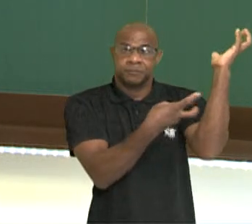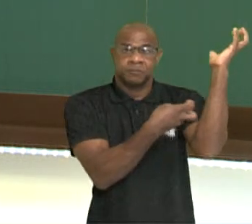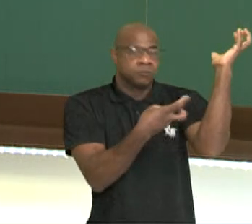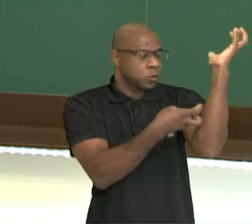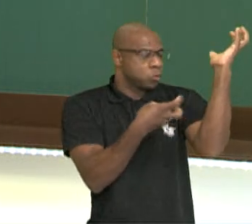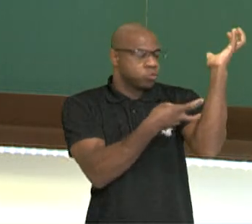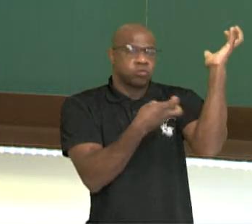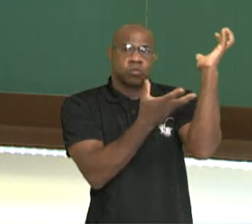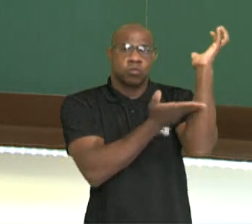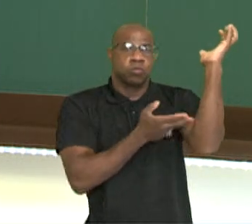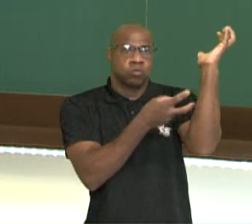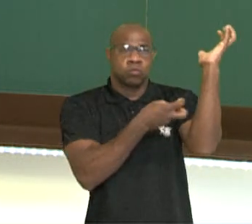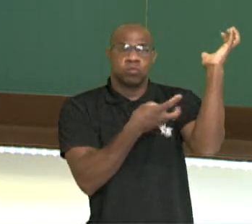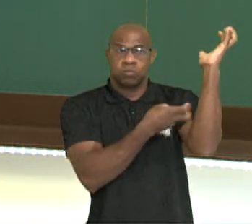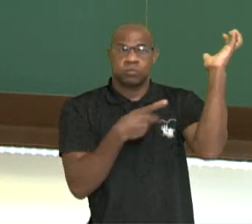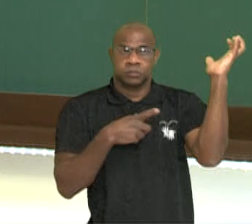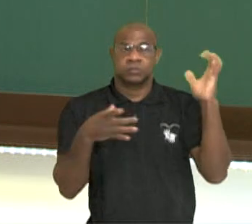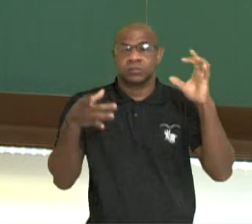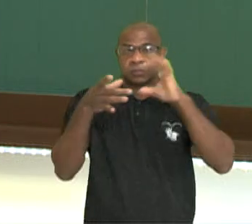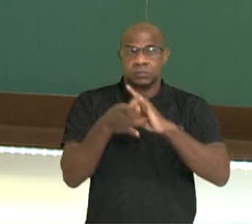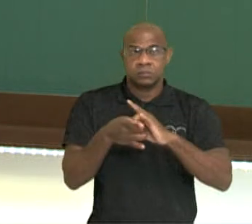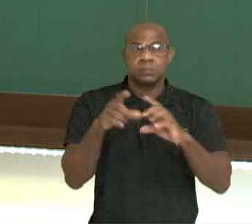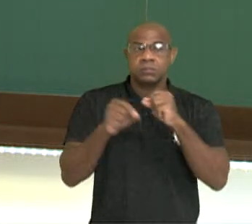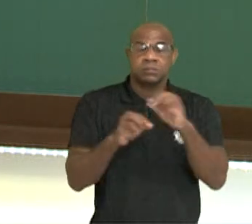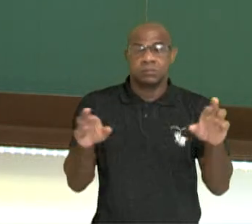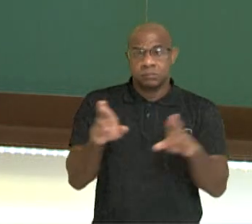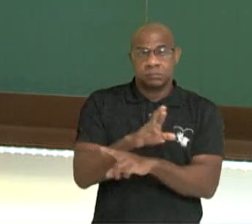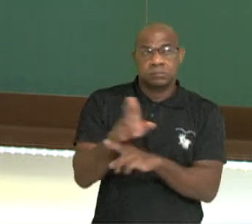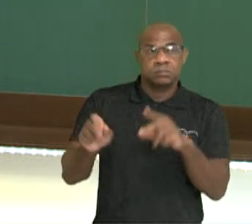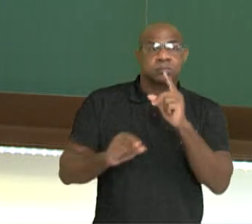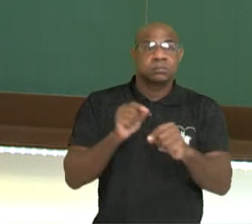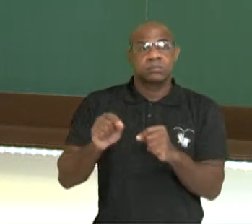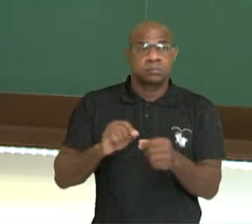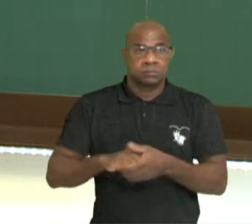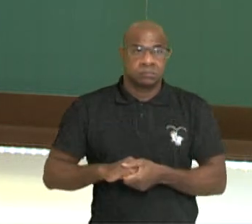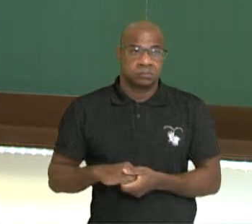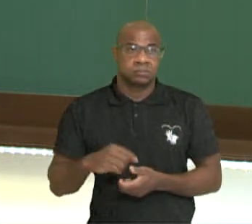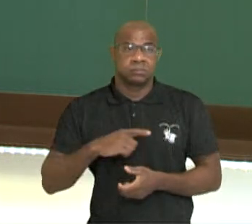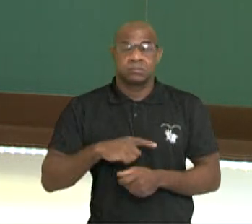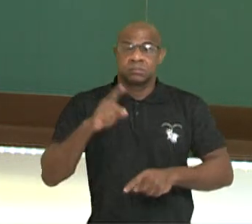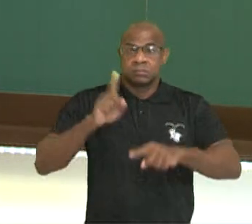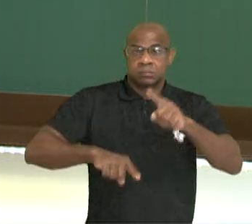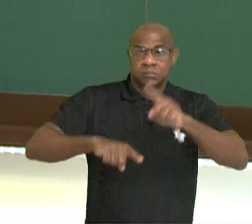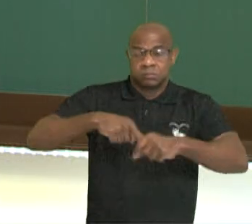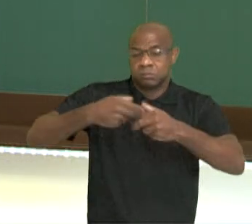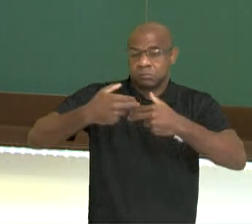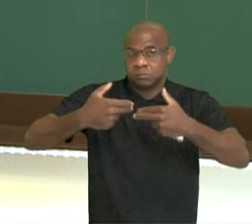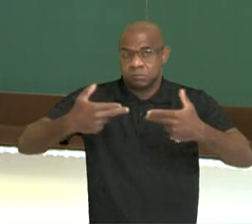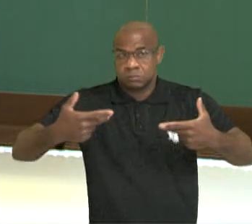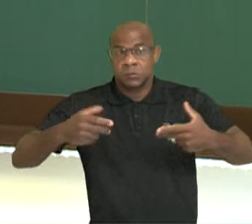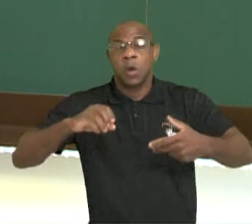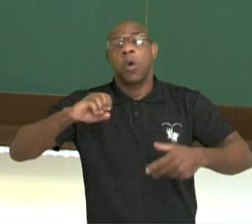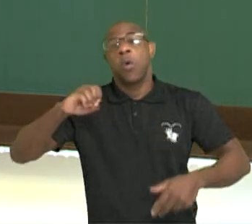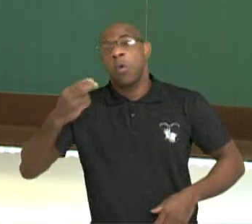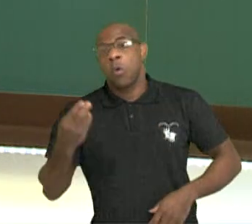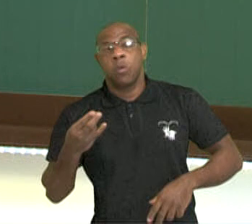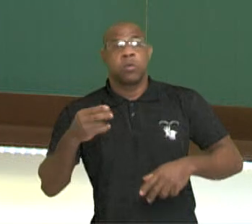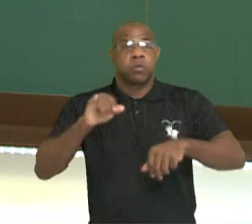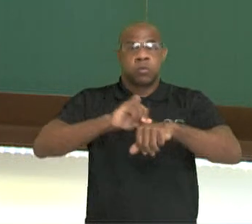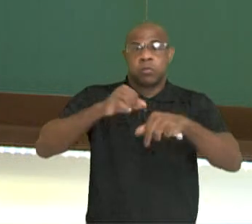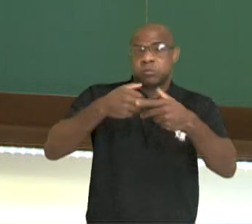vinculada, associada, relacionada com a extração de produtos ou